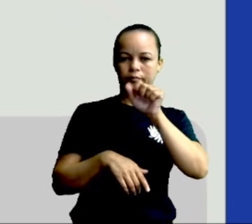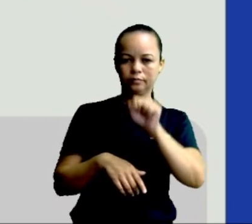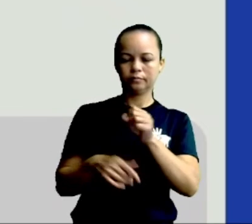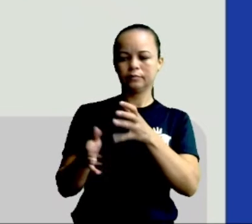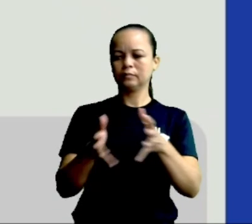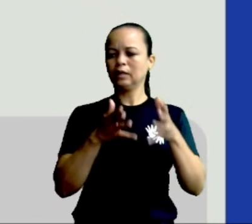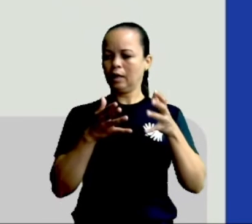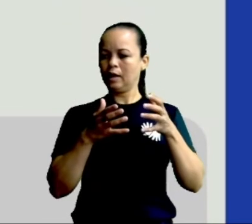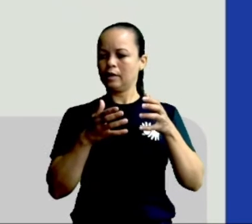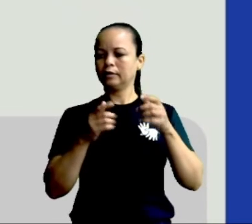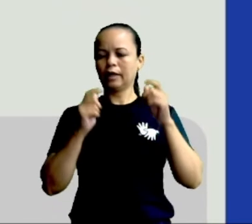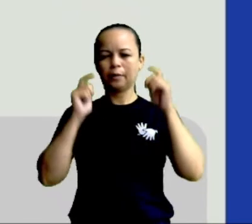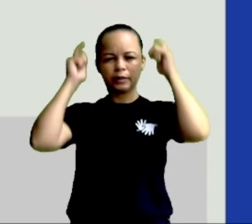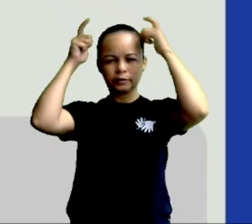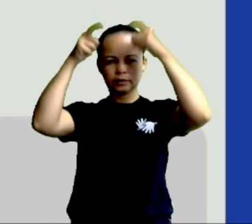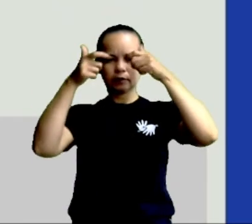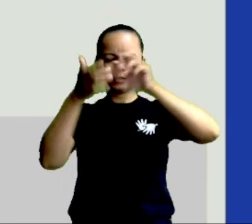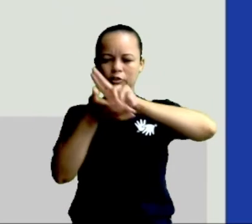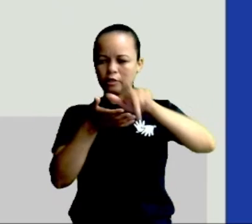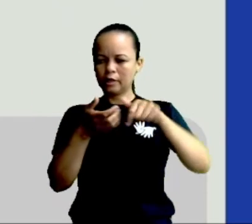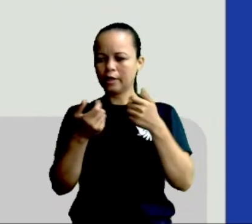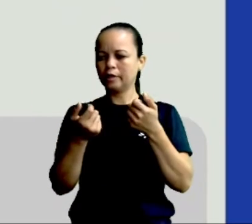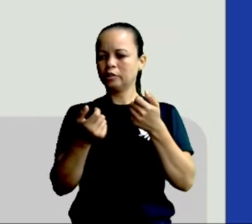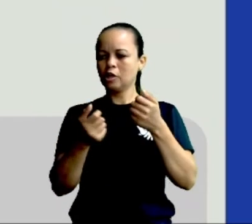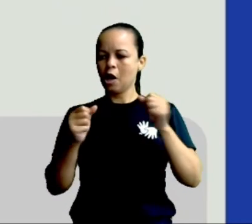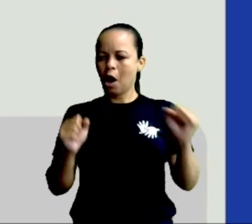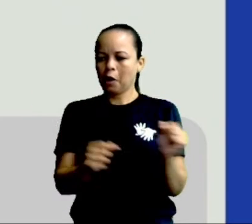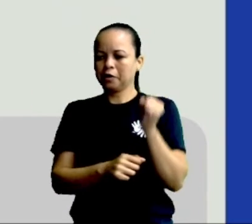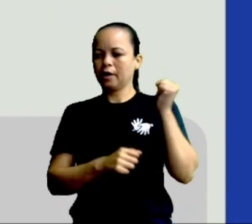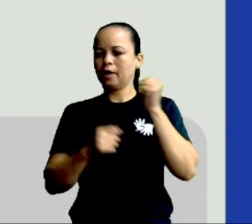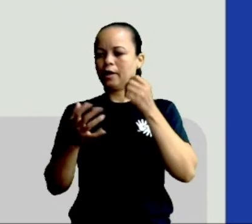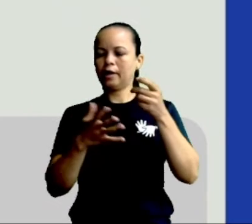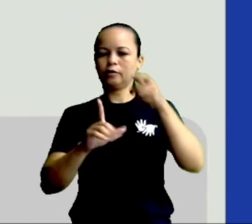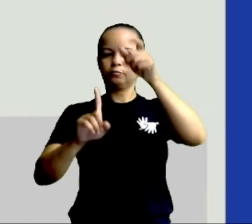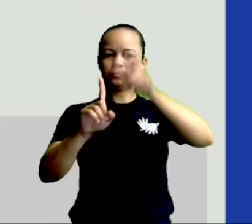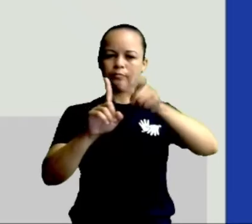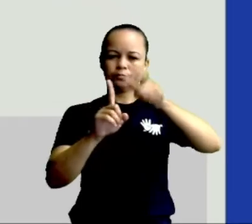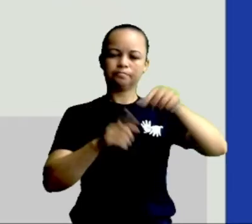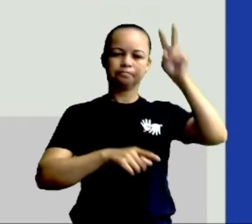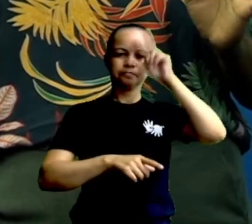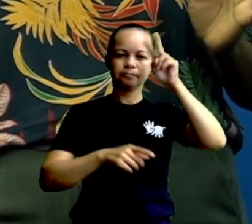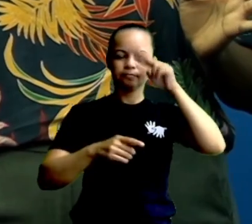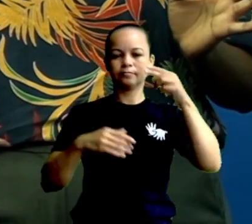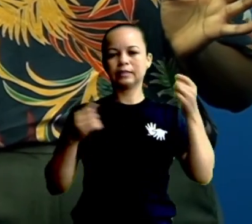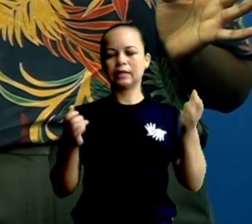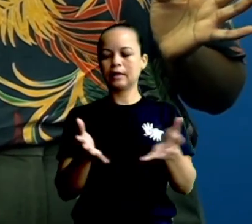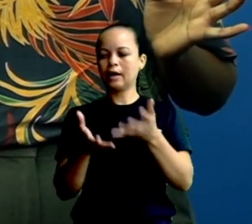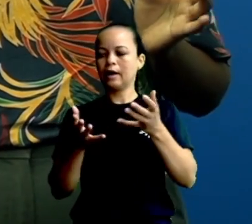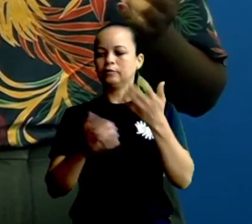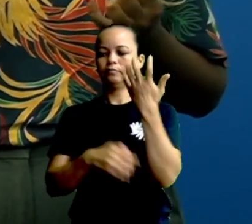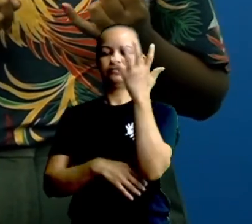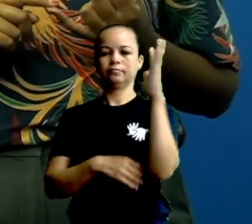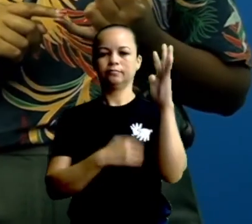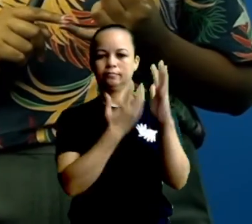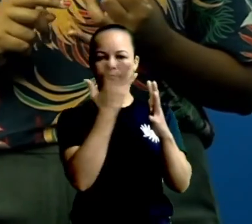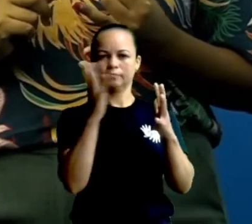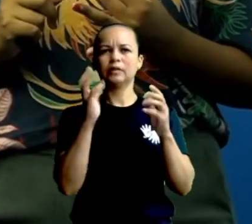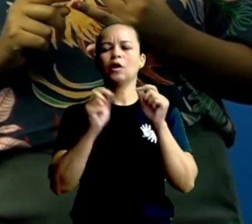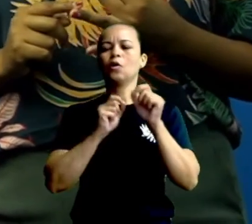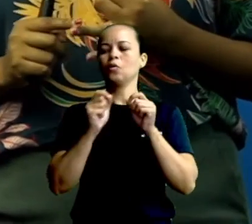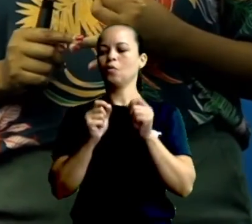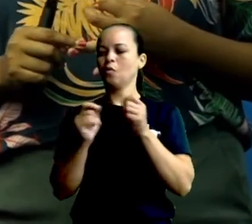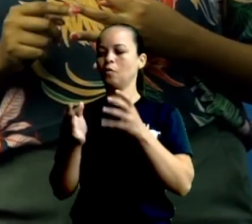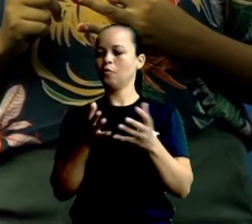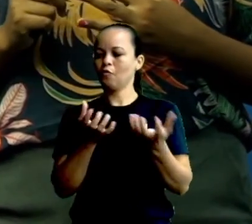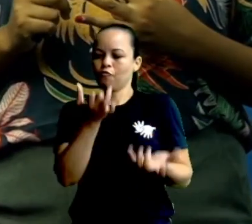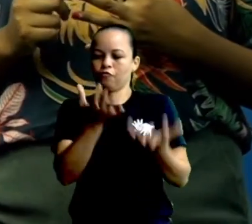é a representação de reis, guerreiros e personagens históricos ligados a elementos da natureza, como o fogo,